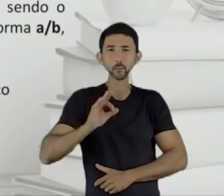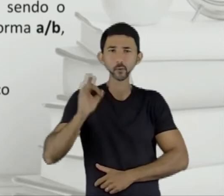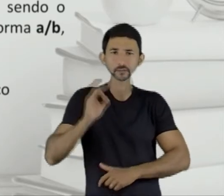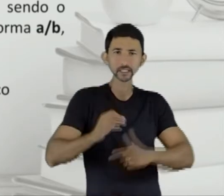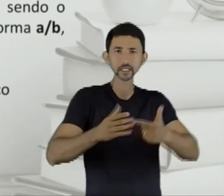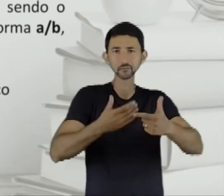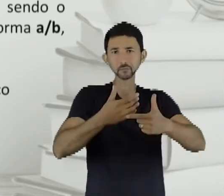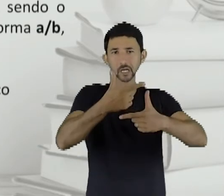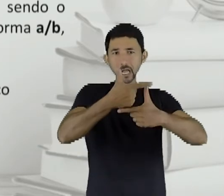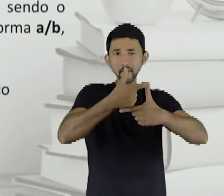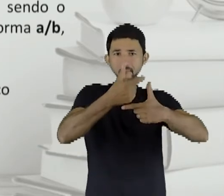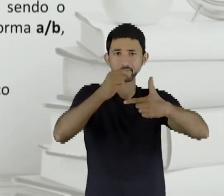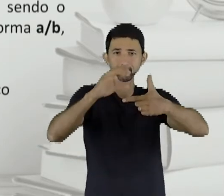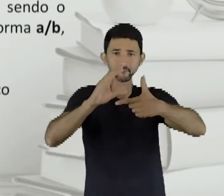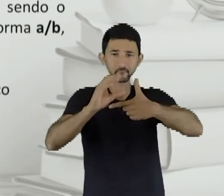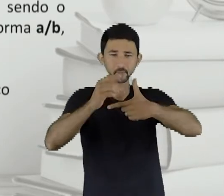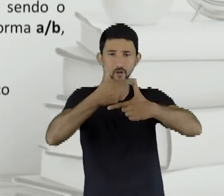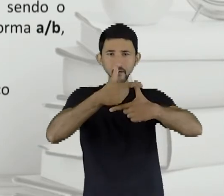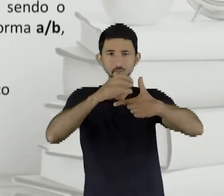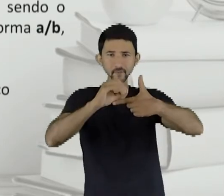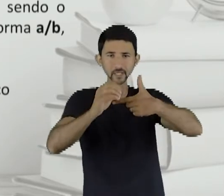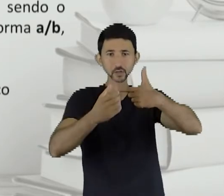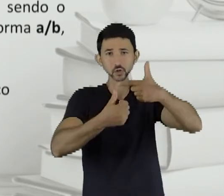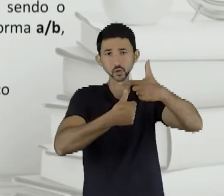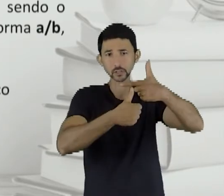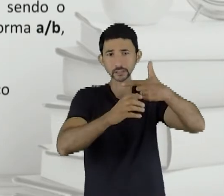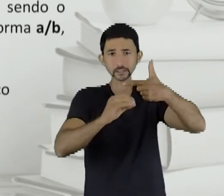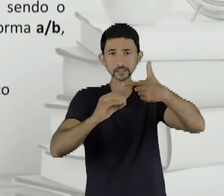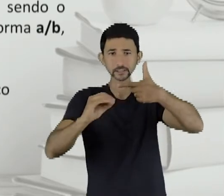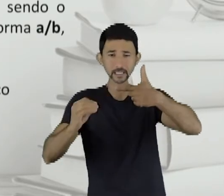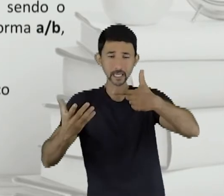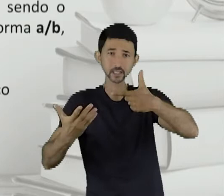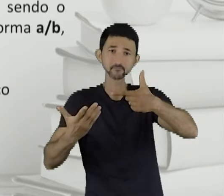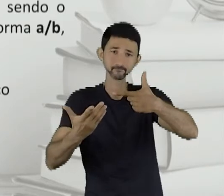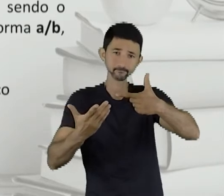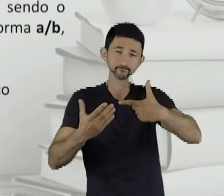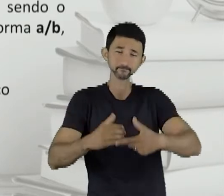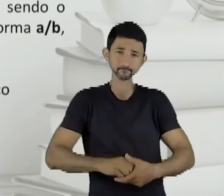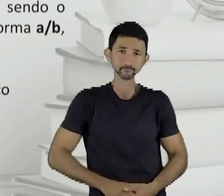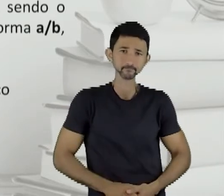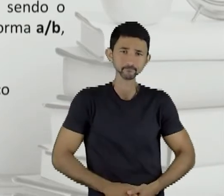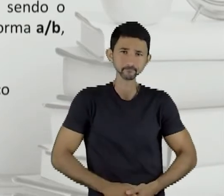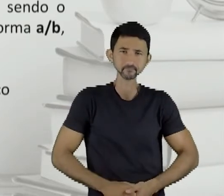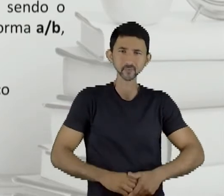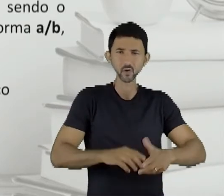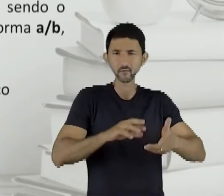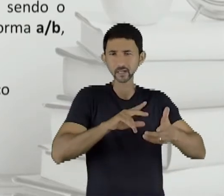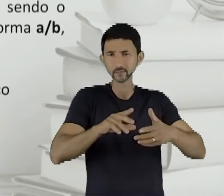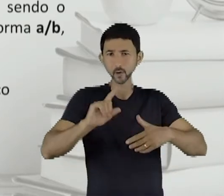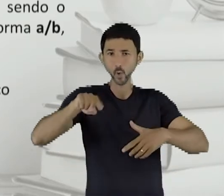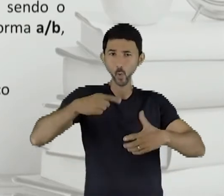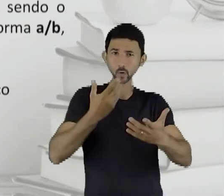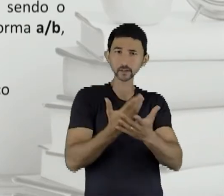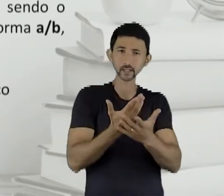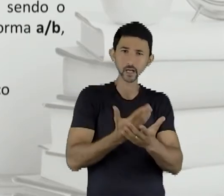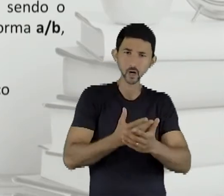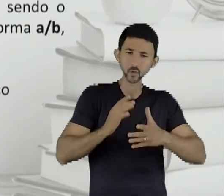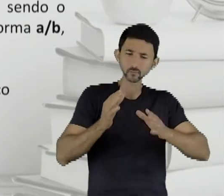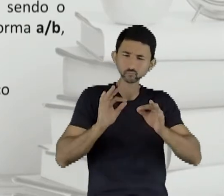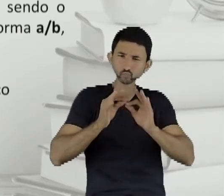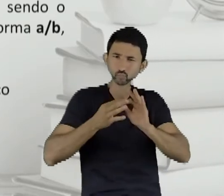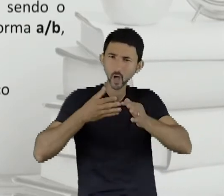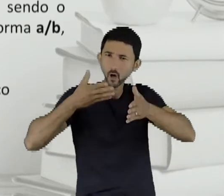embaixo, certo? Que a gente pode ler também como 20 centésimos. A gente vai trabalhar numa outra aula com mais